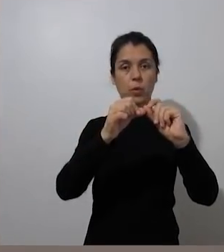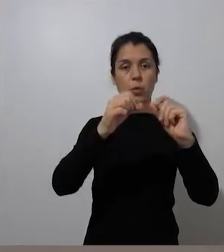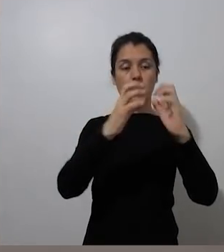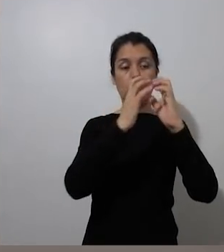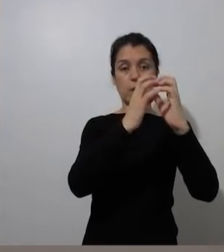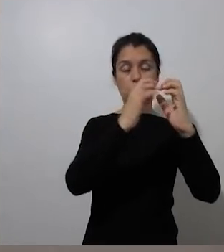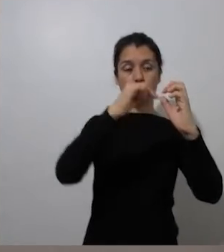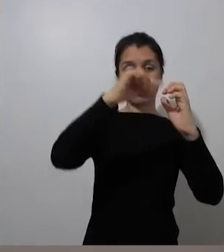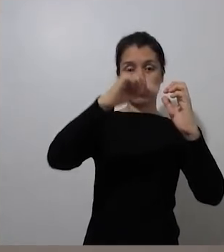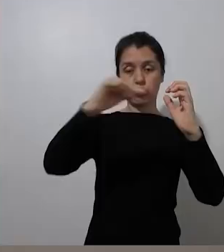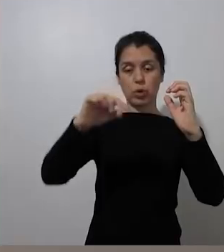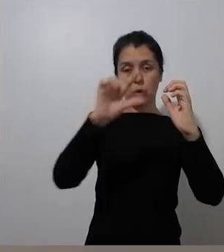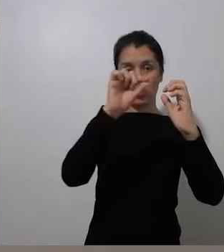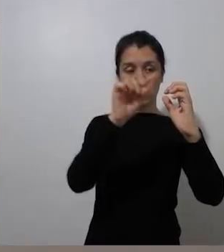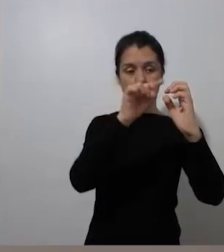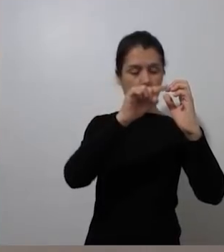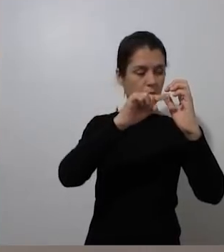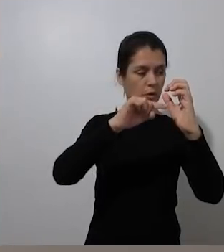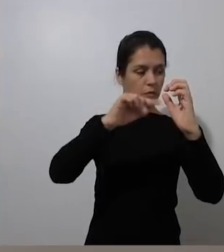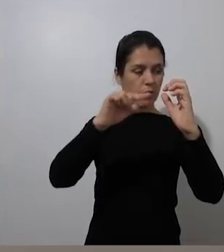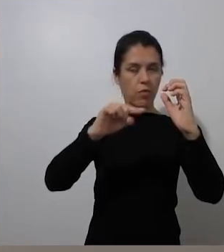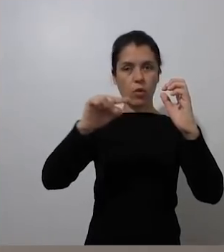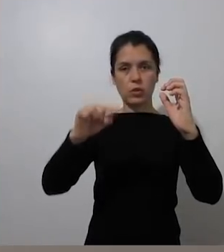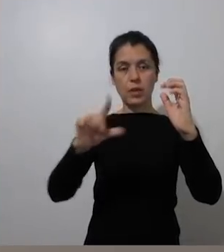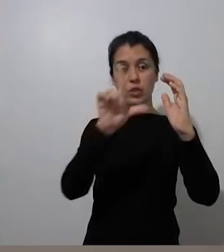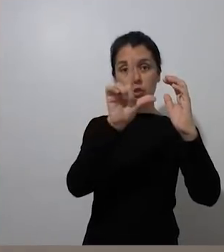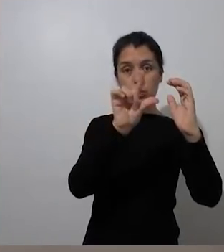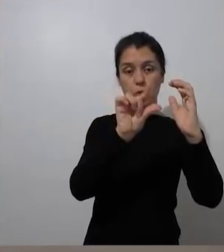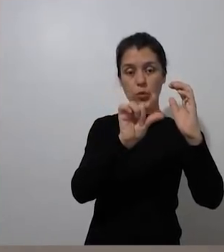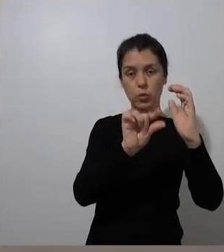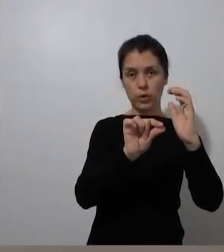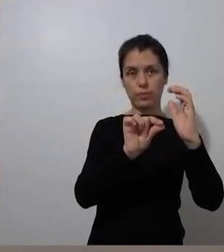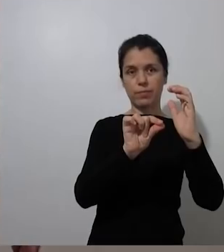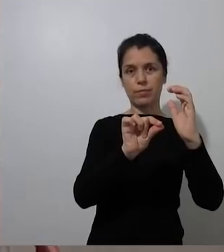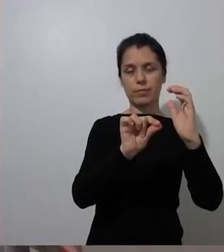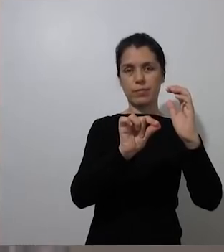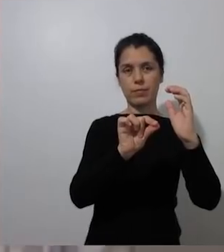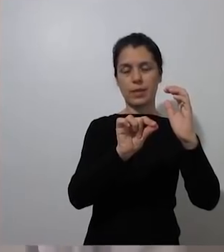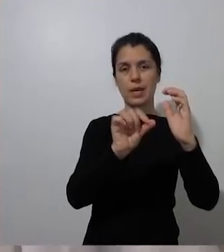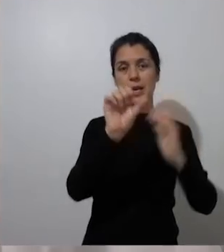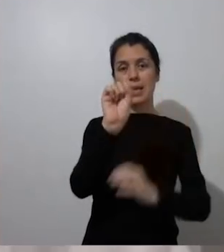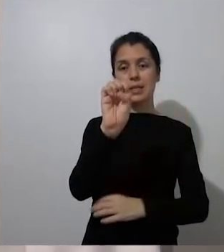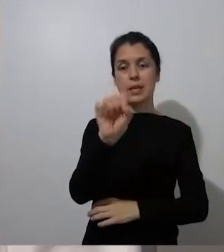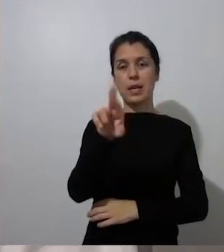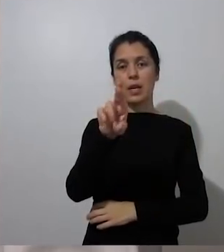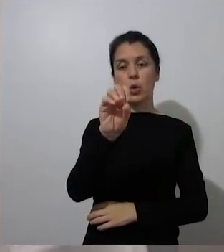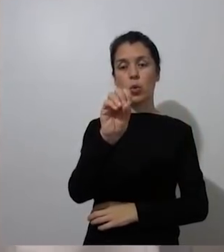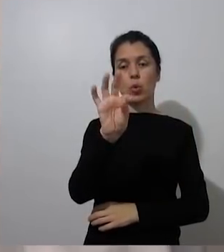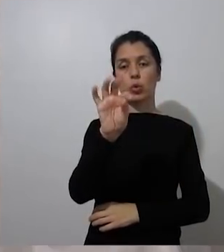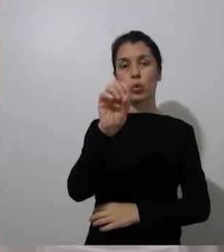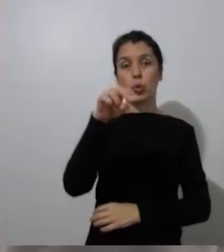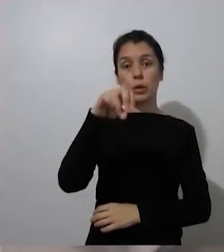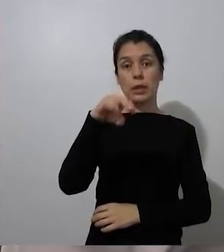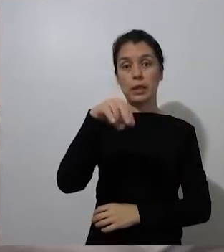o neurotransmissor grude e retorne. Então, por isso que eles são inibidores de recaptação do quê? De serotonina e